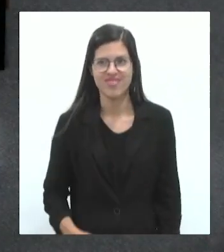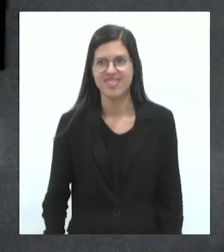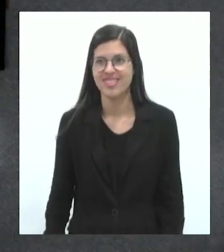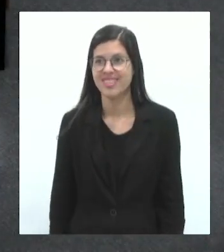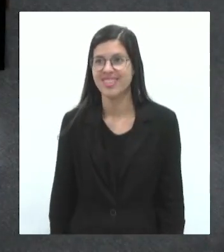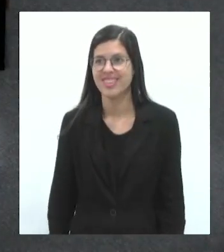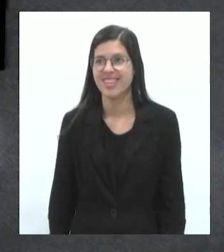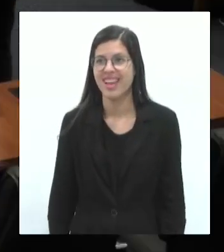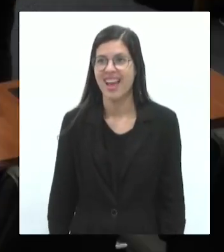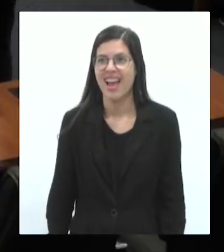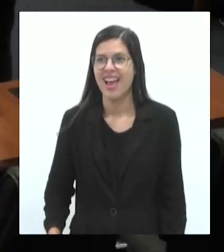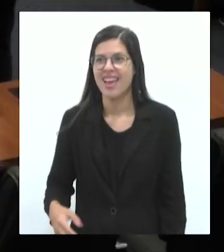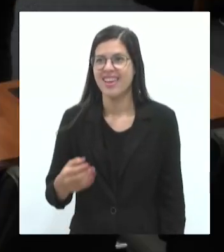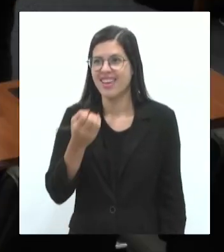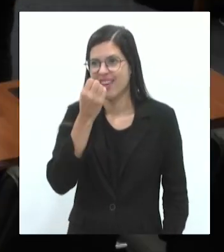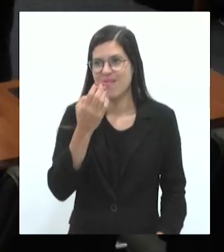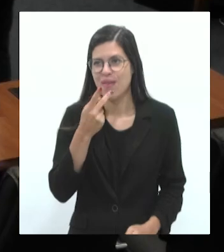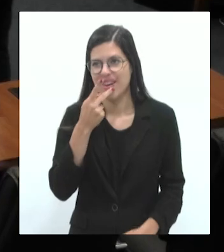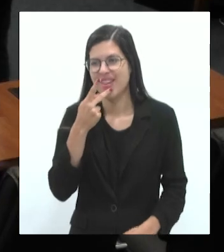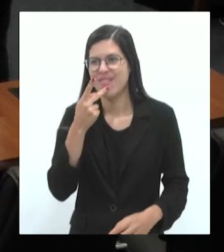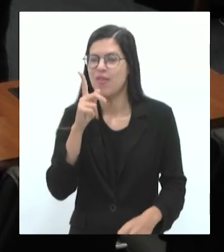Deus que ele falou o Estado do Rio.